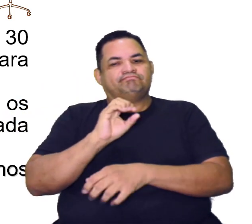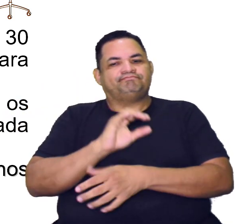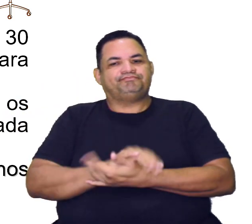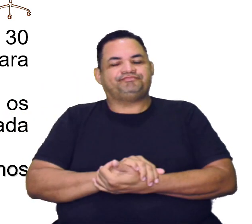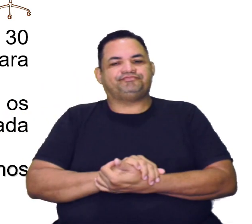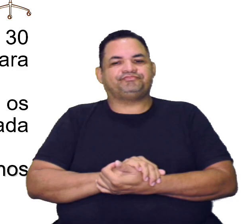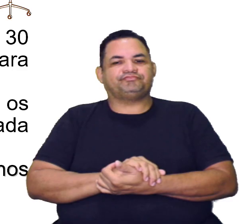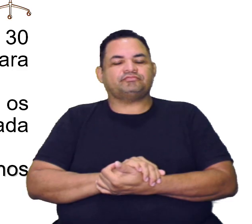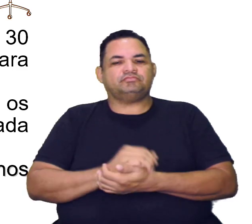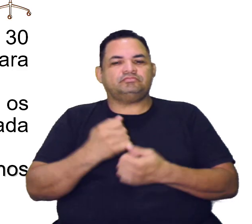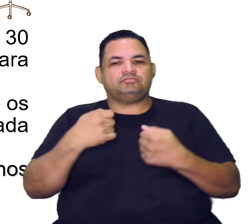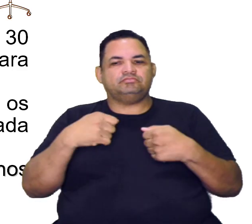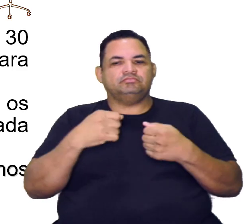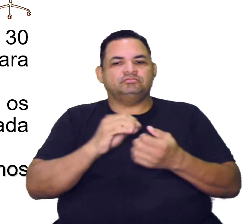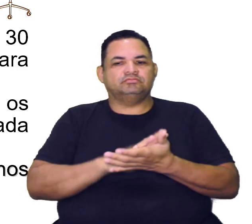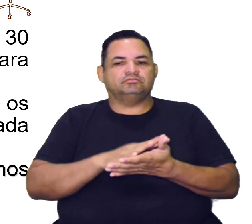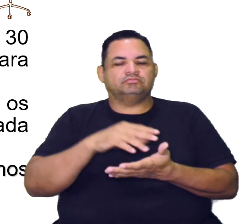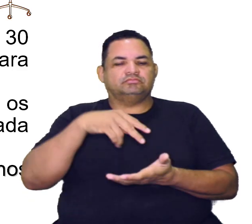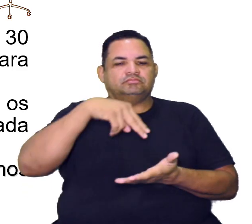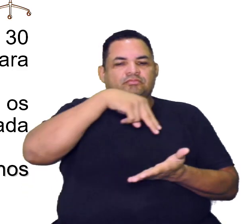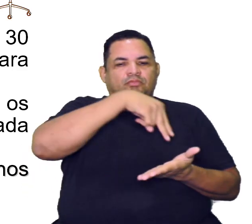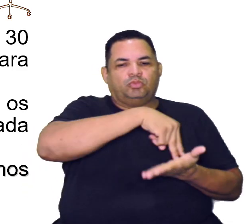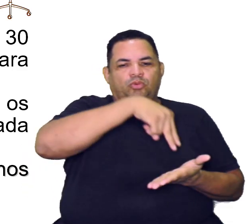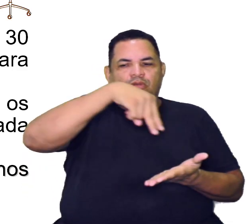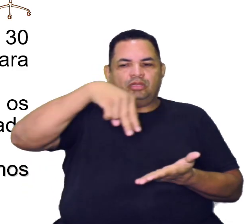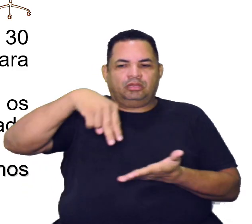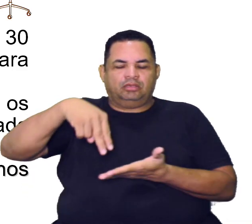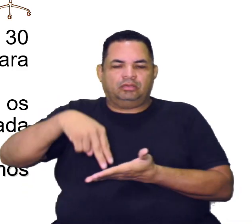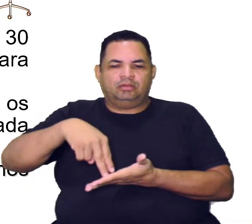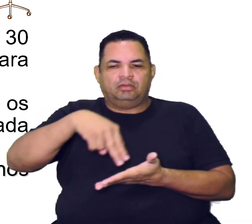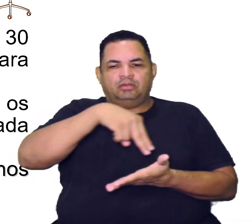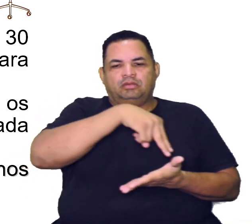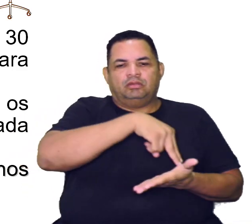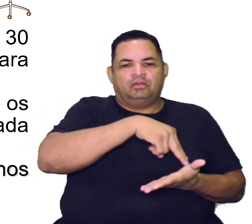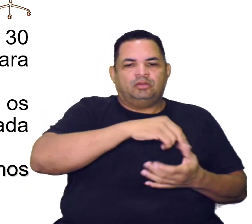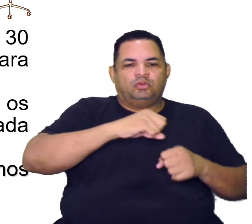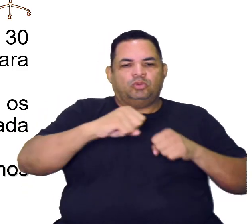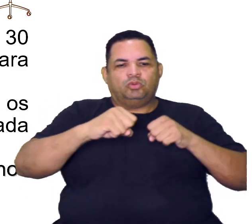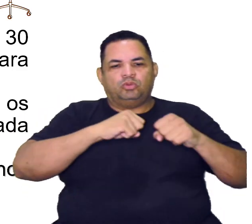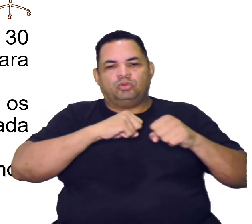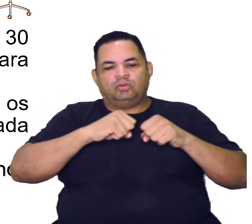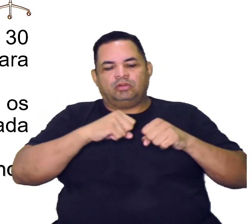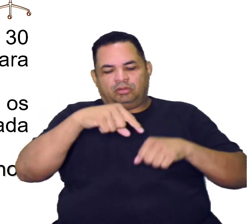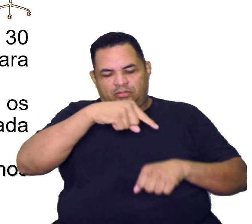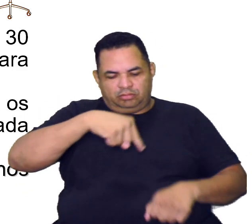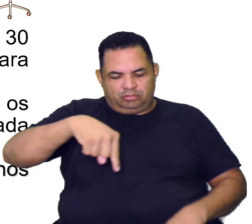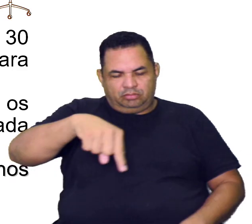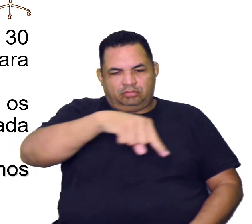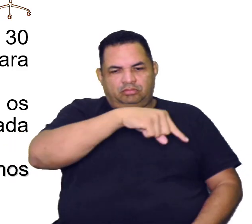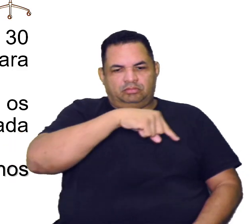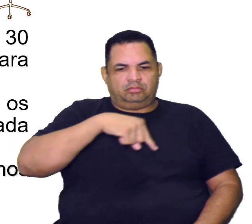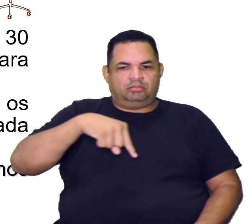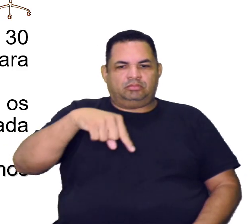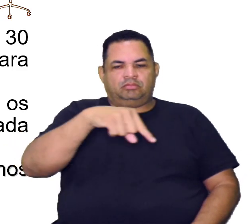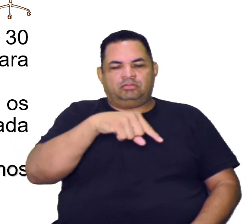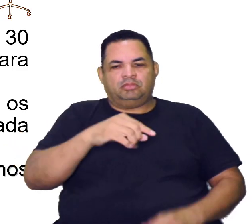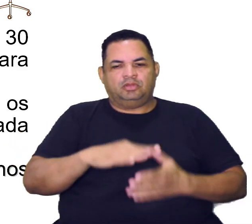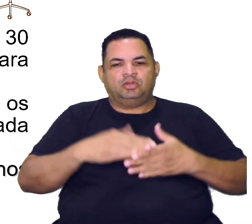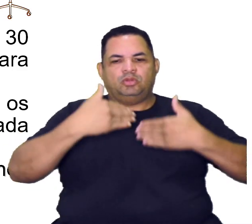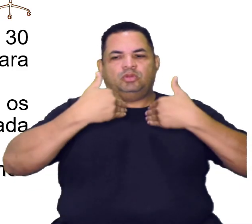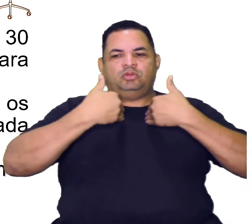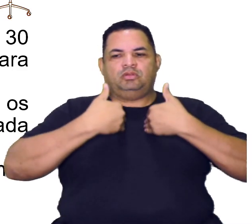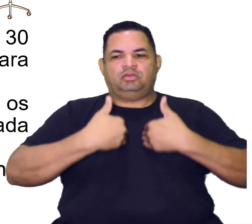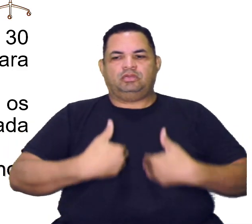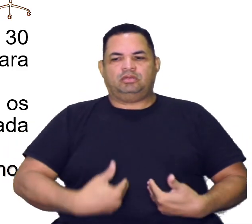lugar. Então, vocês podem pular de um lado para o outro, vocês podem correr no mesmo lugar, vocês vão alinhar a